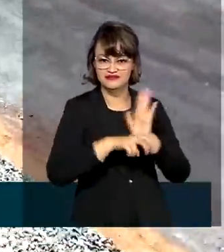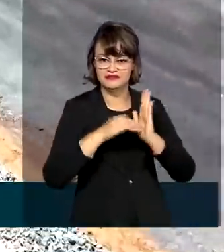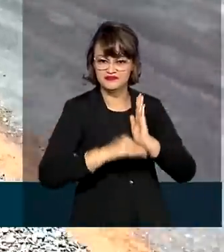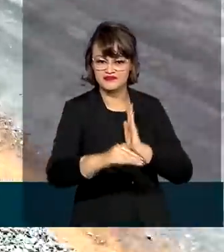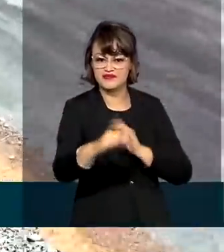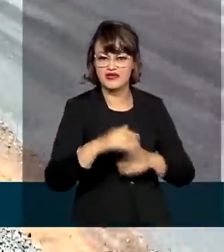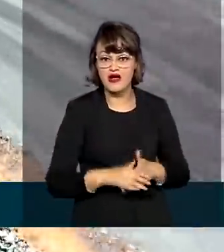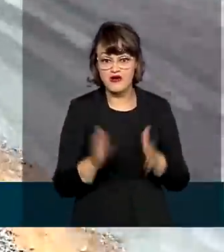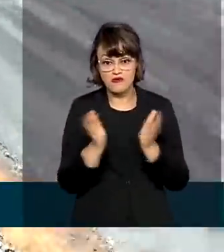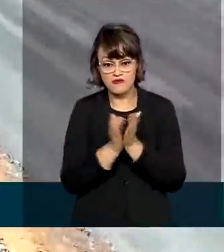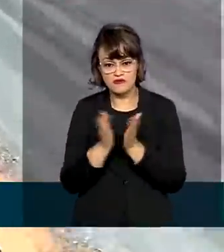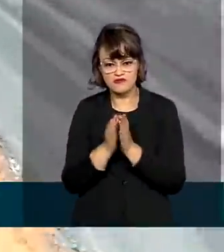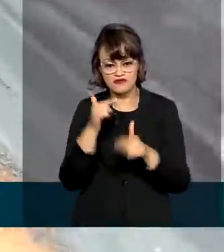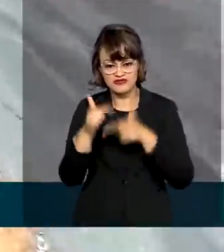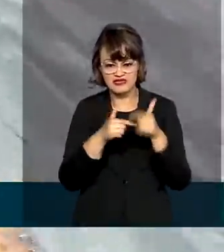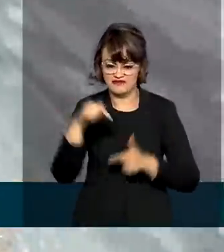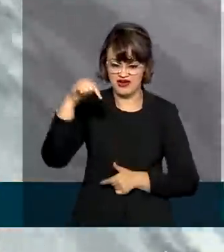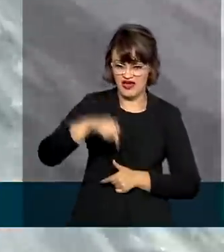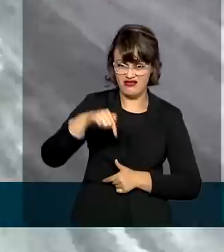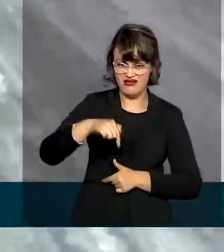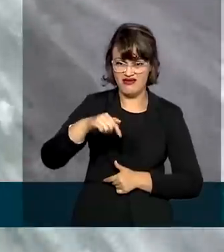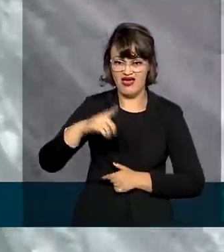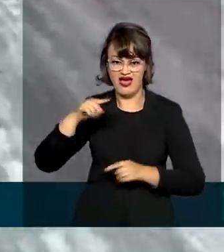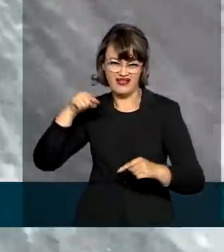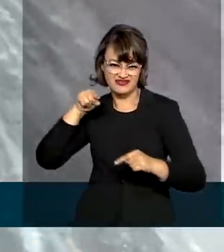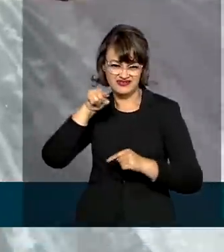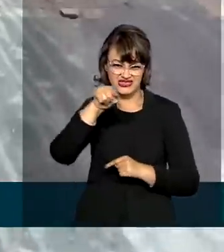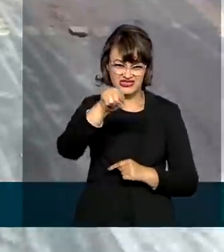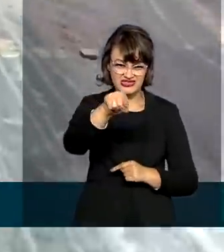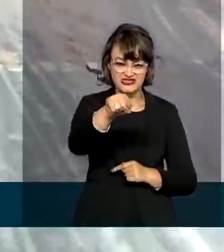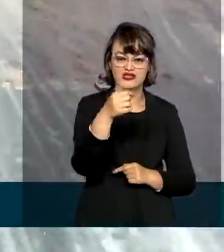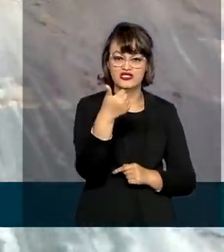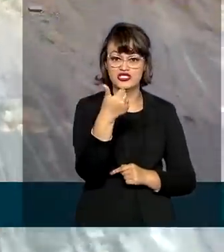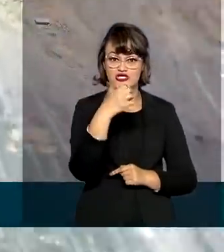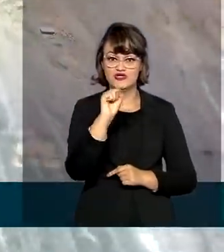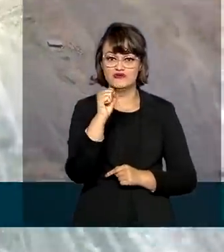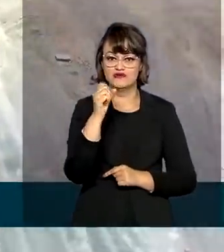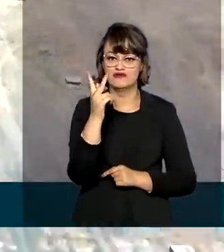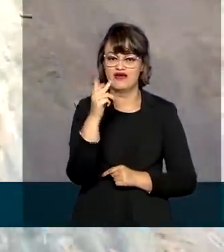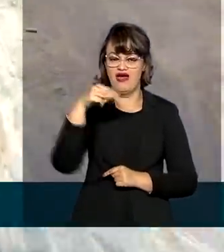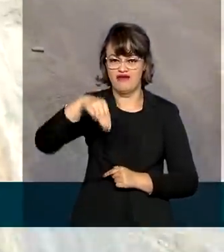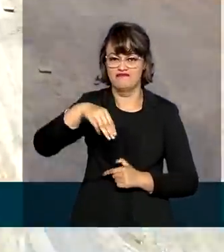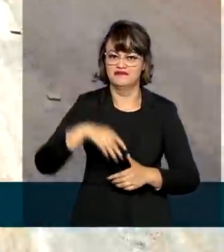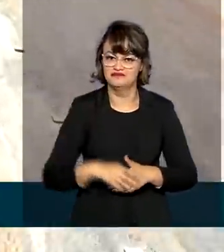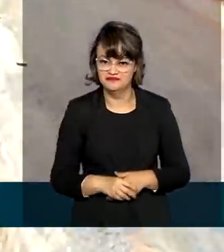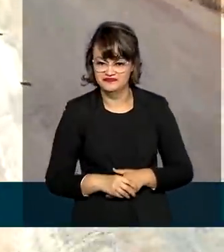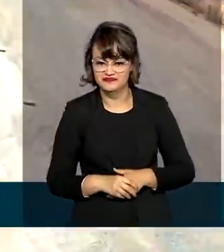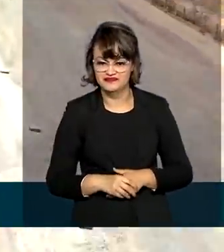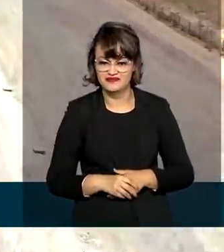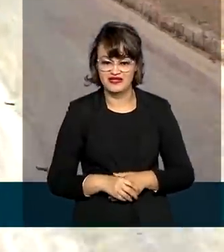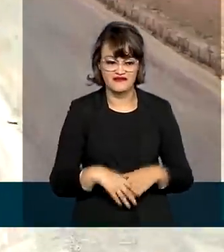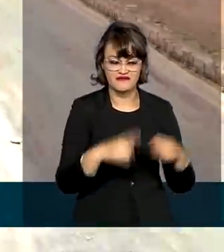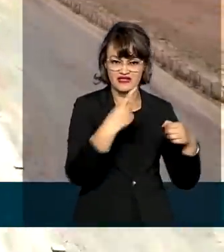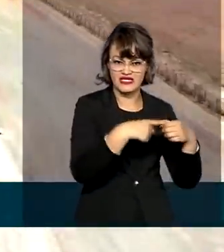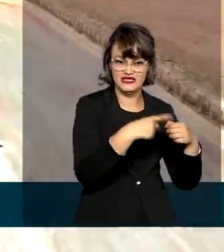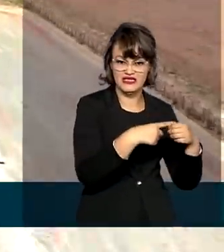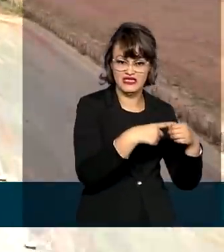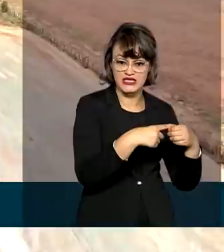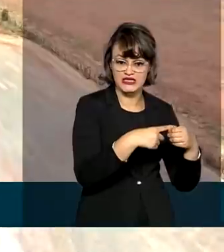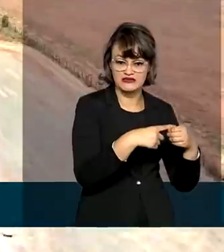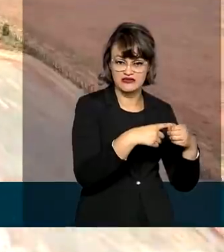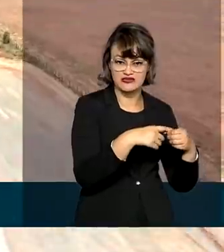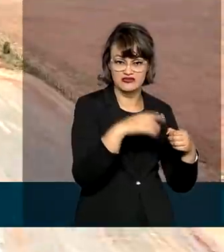trabalhar a partir deste ponto e avançar 18 quilômetros pelo oeste baiano. O trecho vai de Santa Maria da